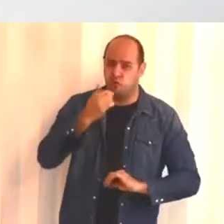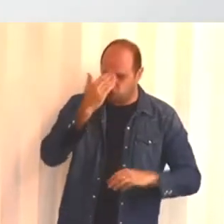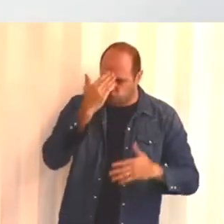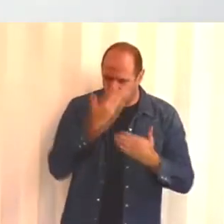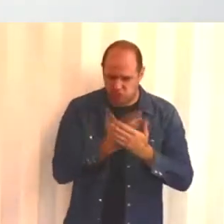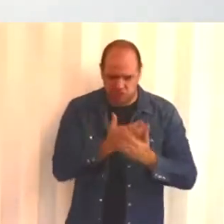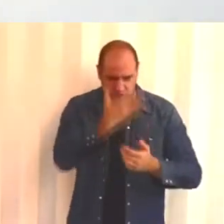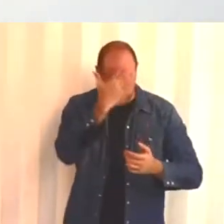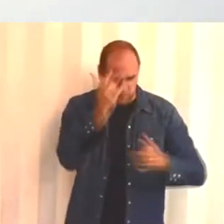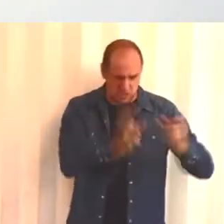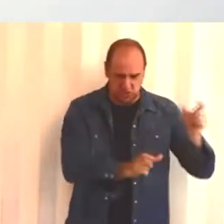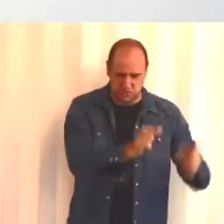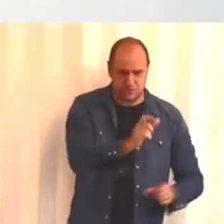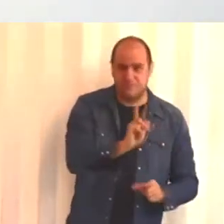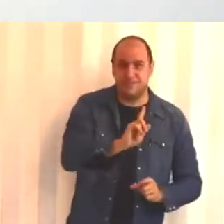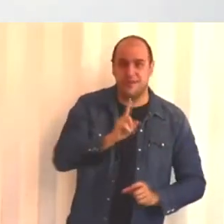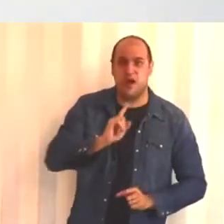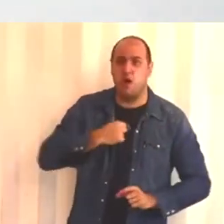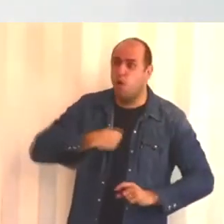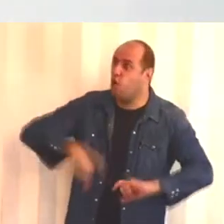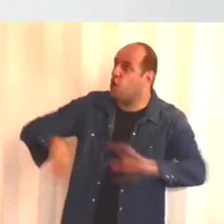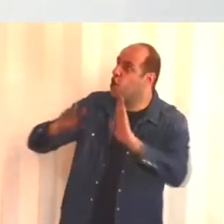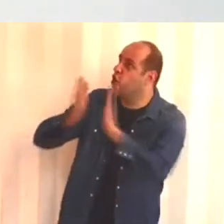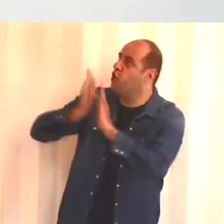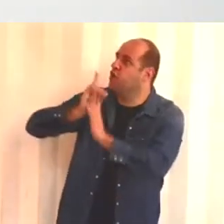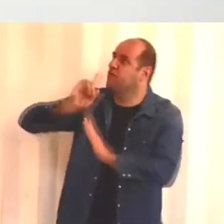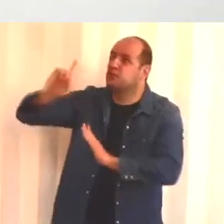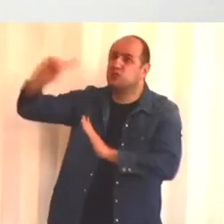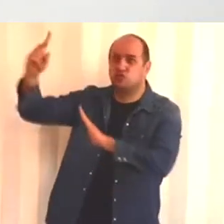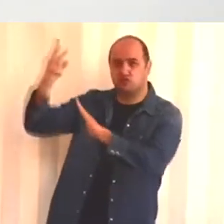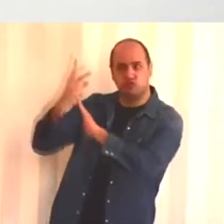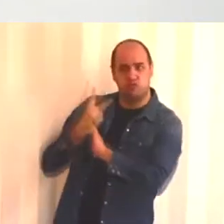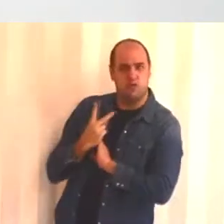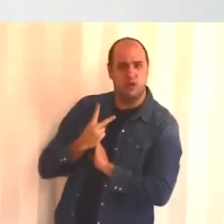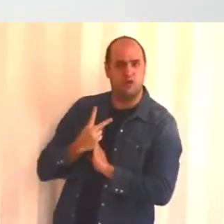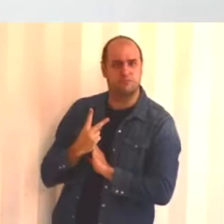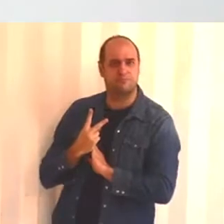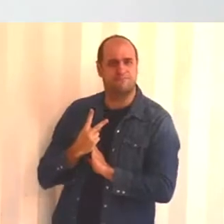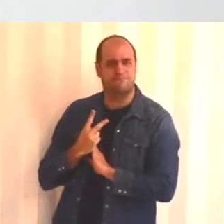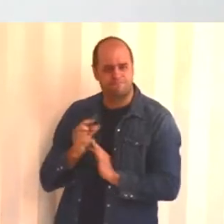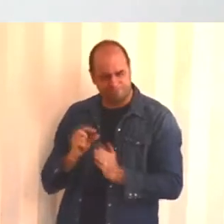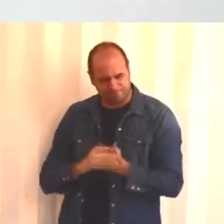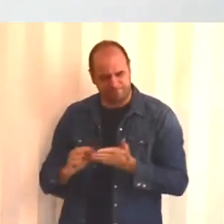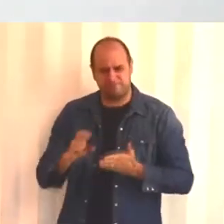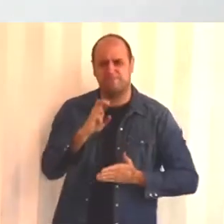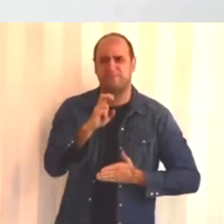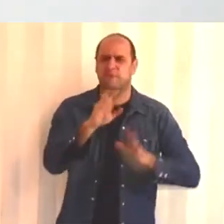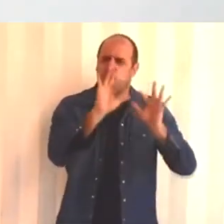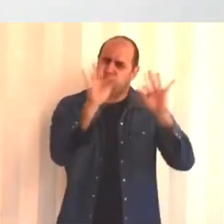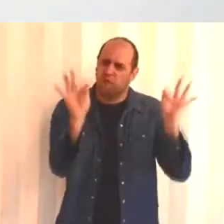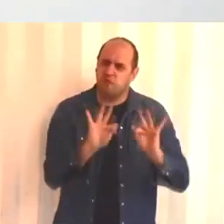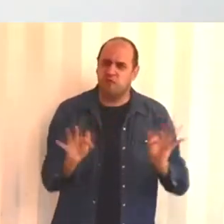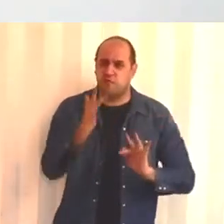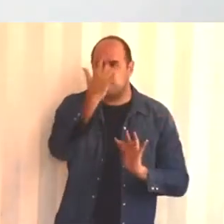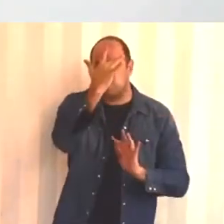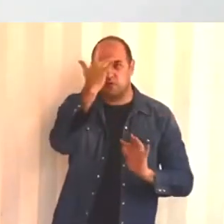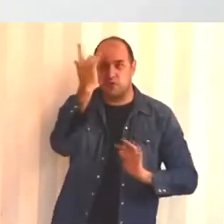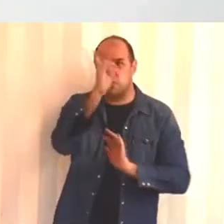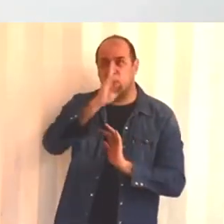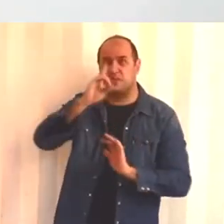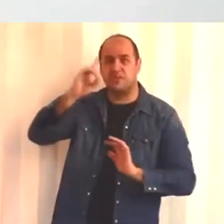louvo a Deus, porque Ele é o meu auxílio. Verso 5. Bem-aventurado aquele que tem o Deus